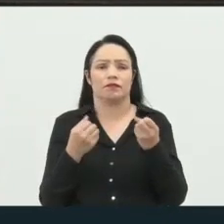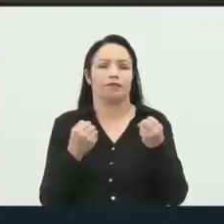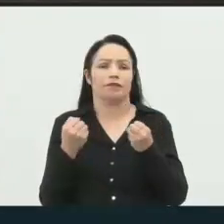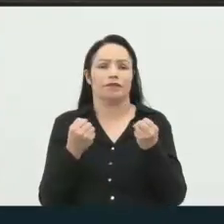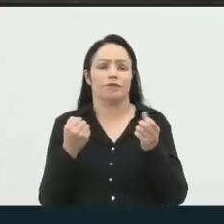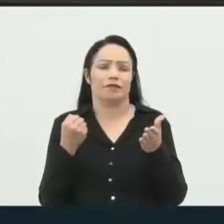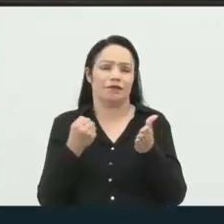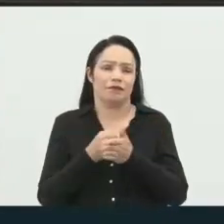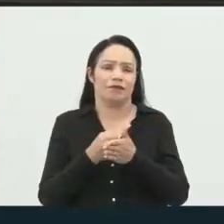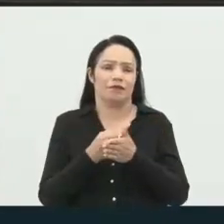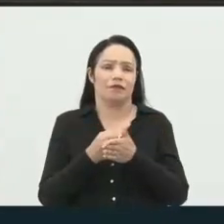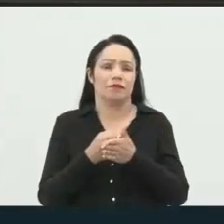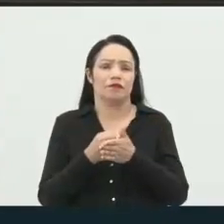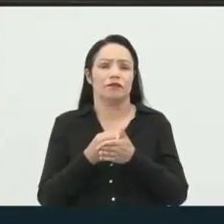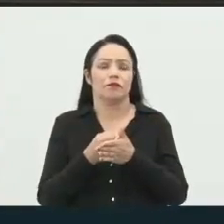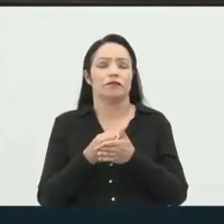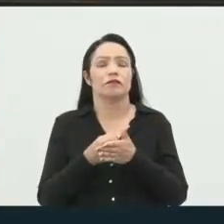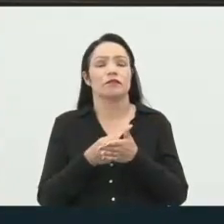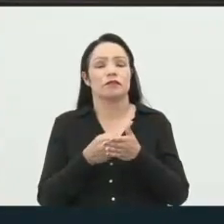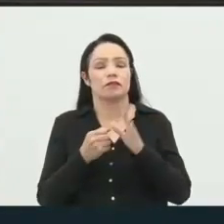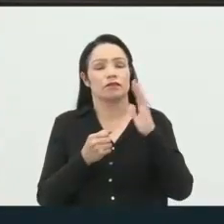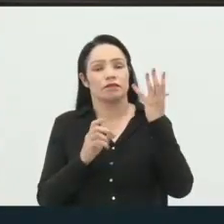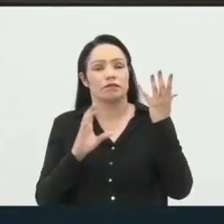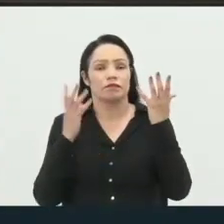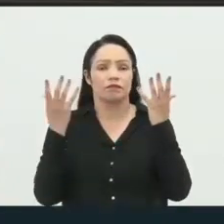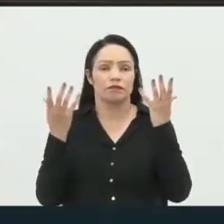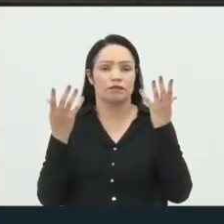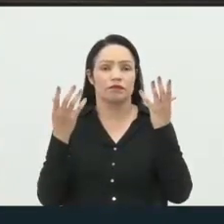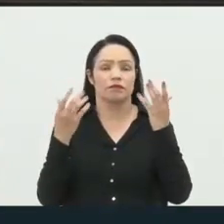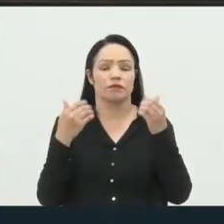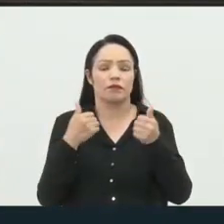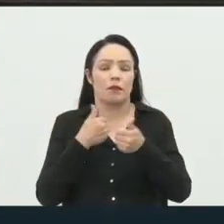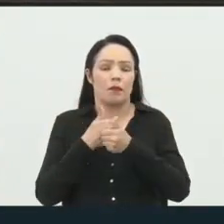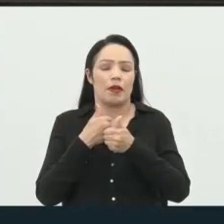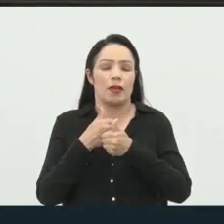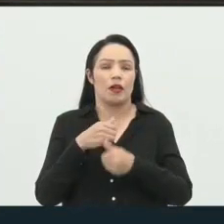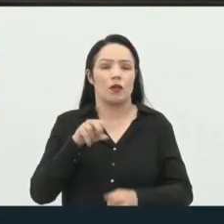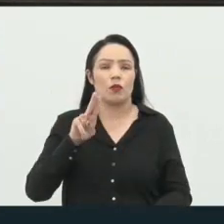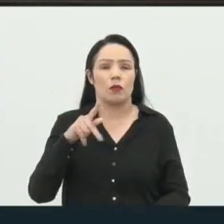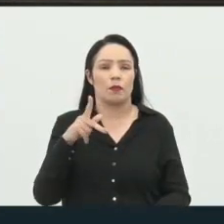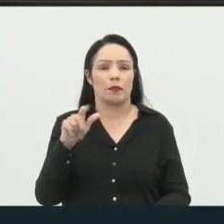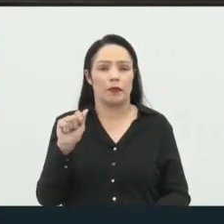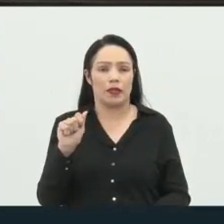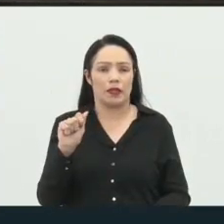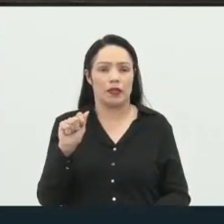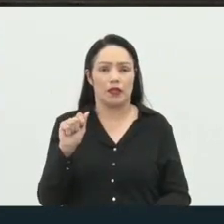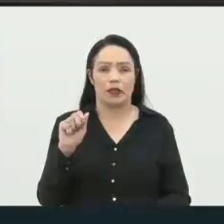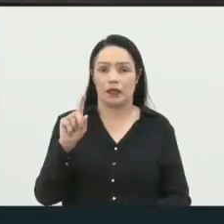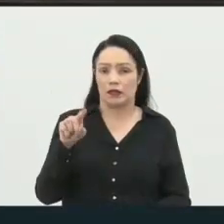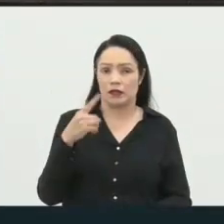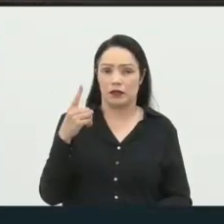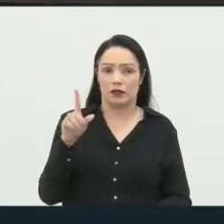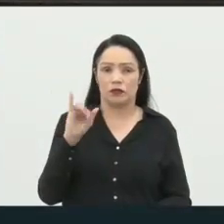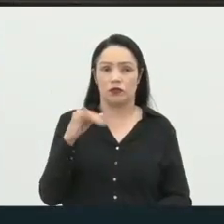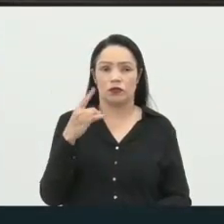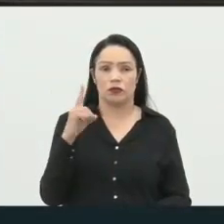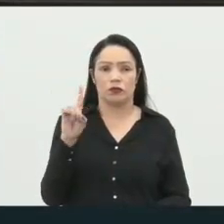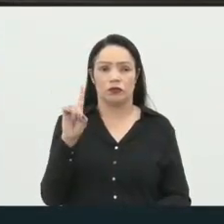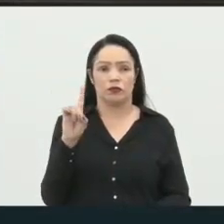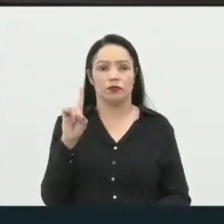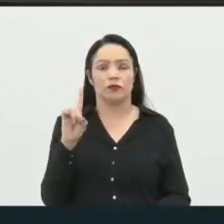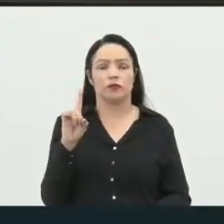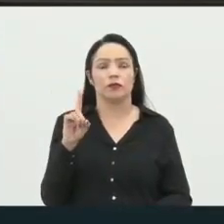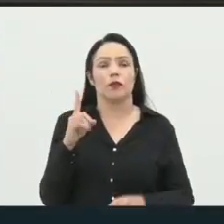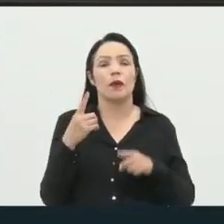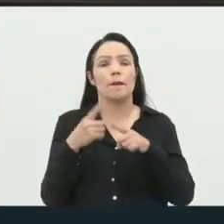ali na em frente à UPA São João porque quem